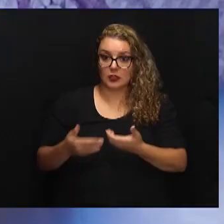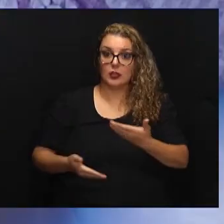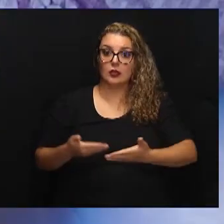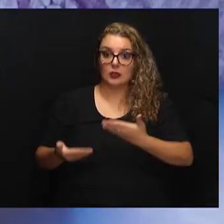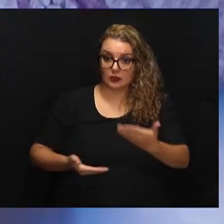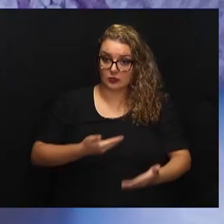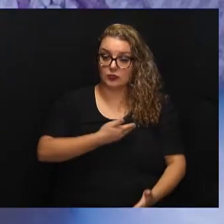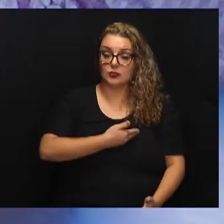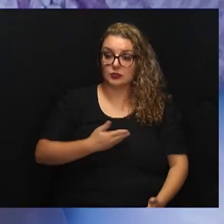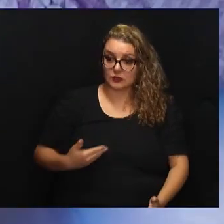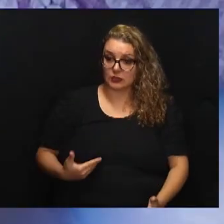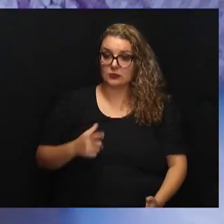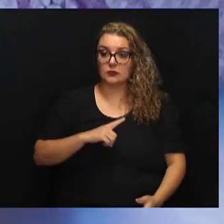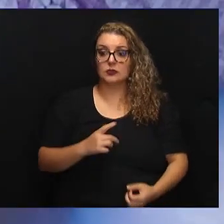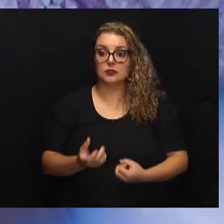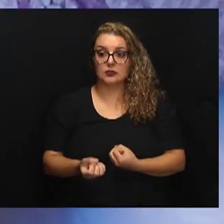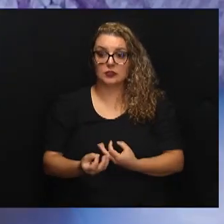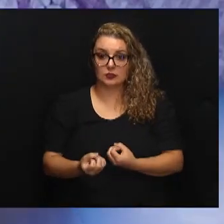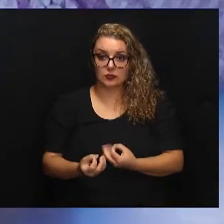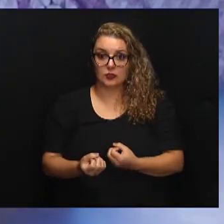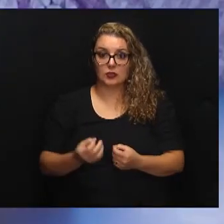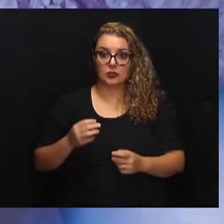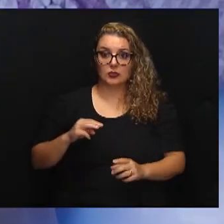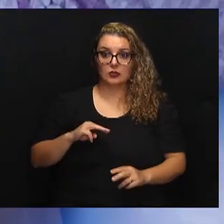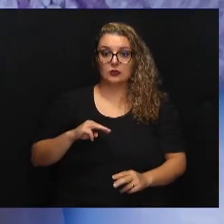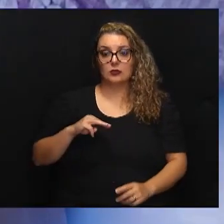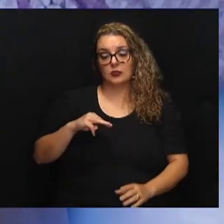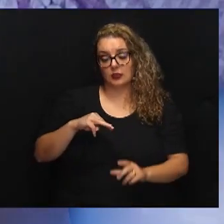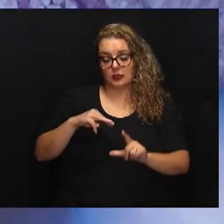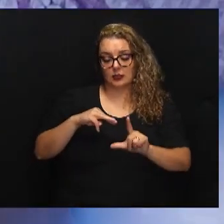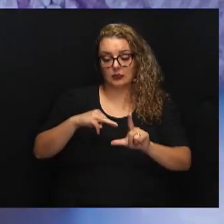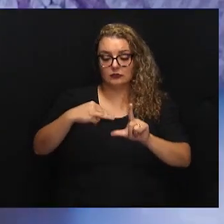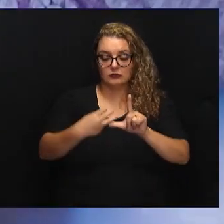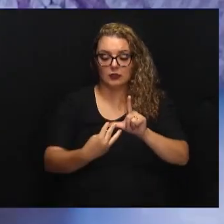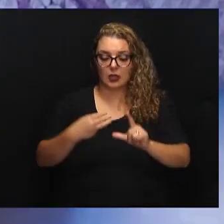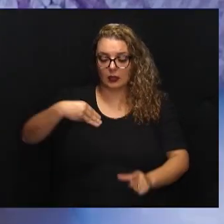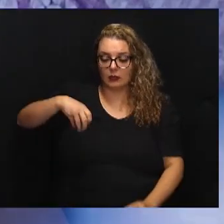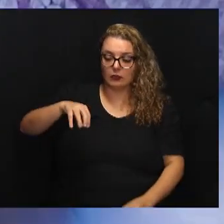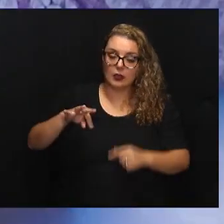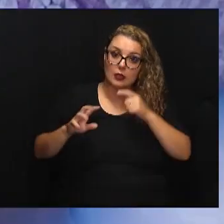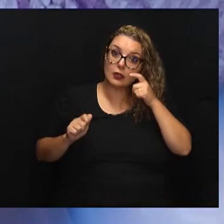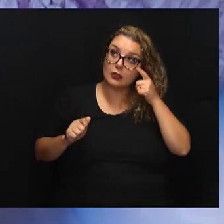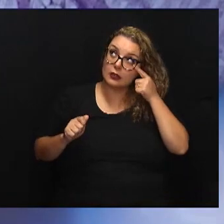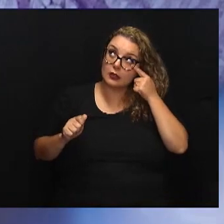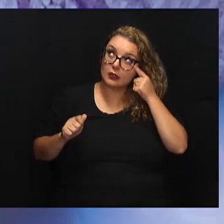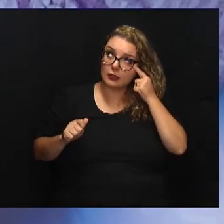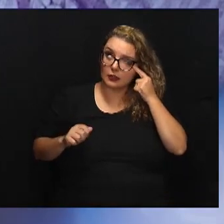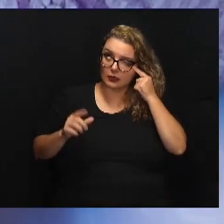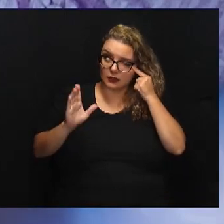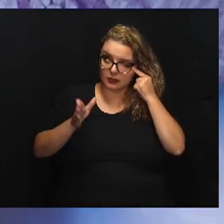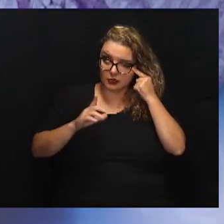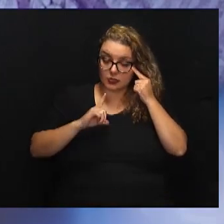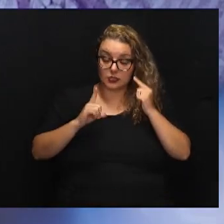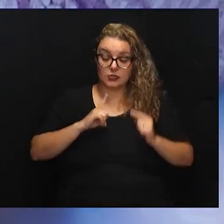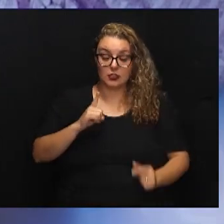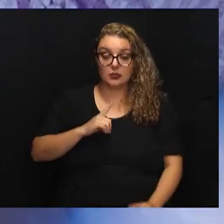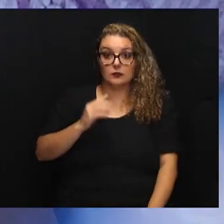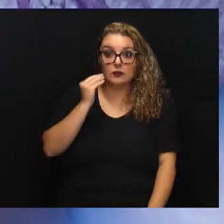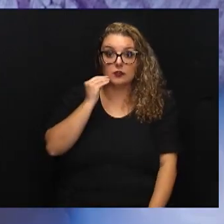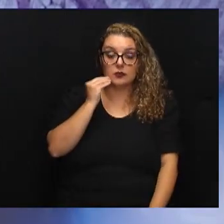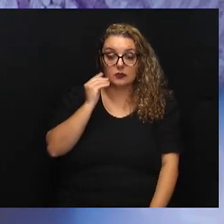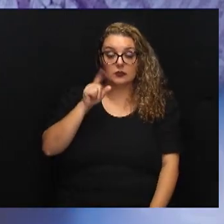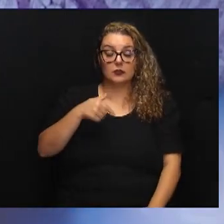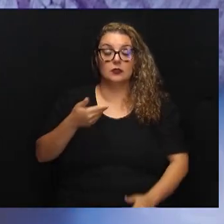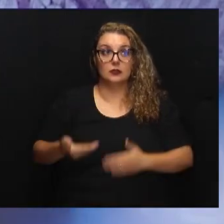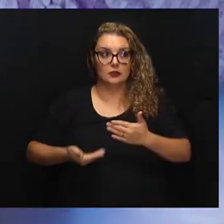público, que tem essa informação lá, que o Meta, que é a empresa responsável pelo WhatsApp, já testou que o nosso telefone é um serviço público.